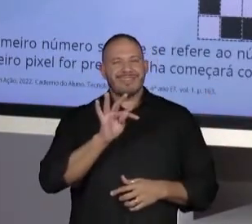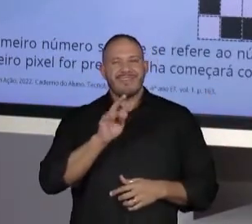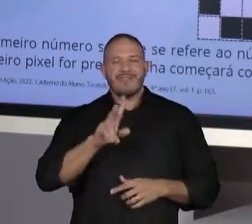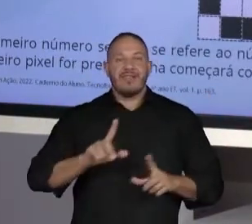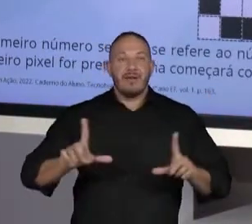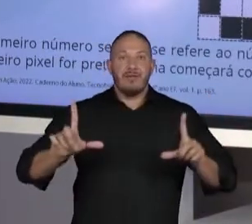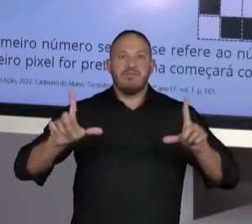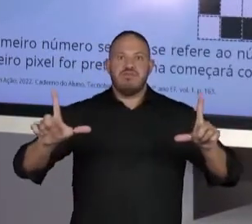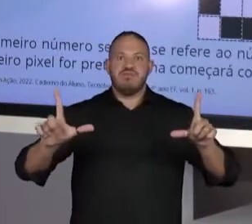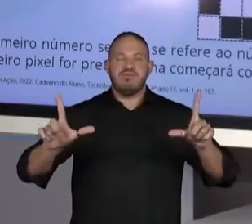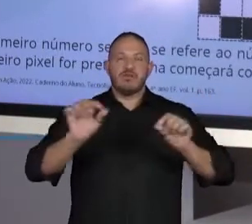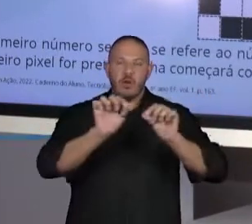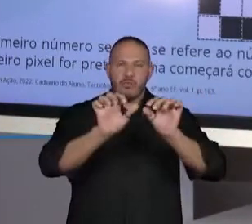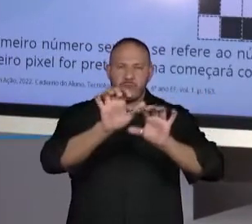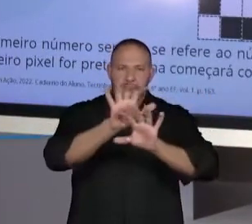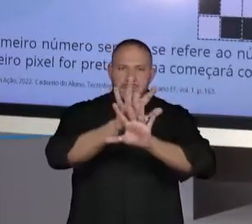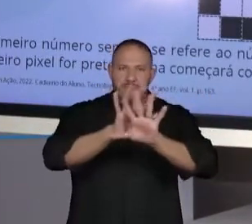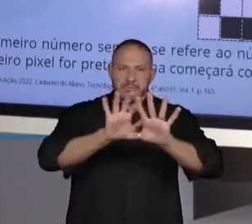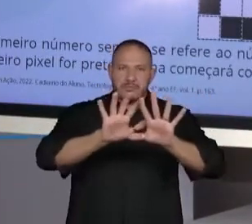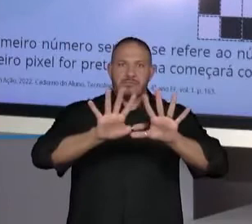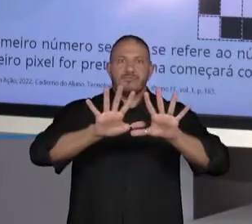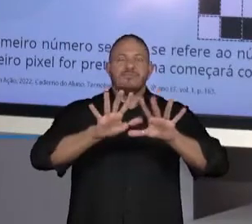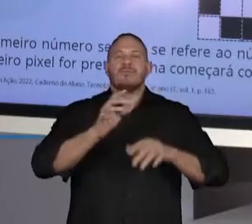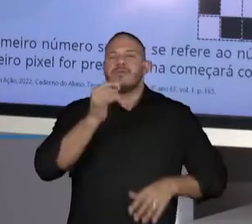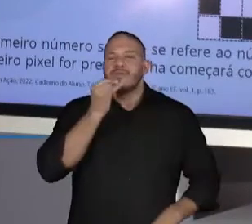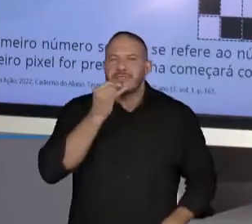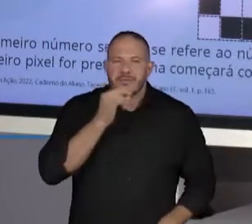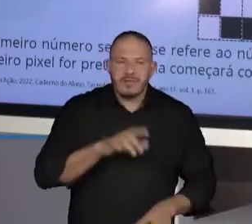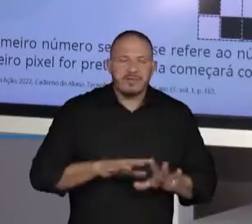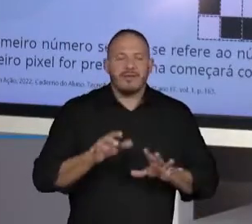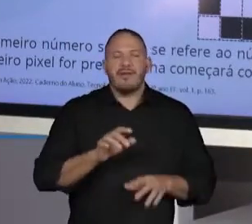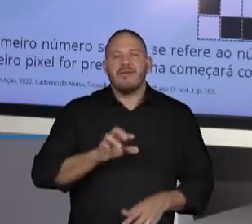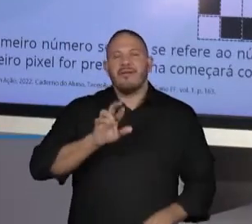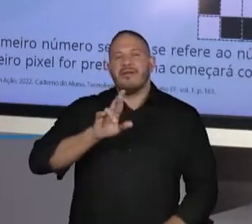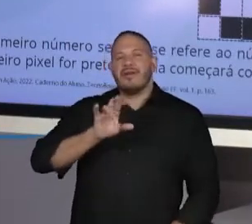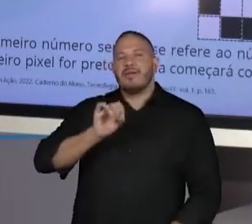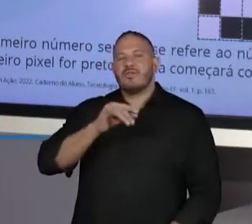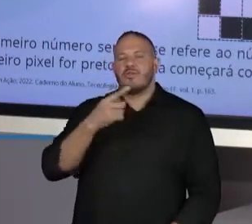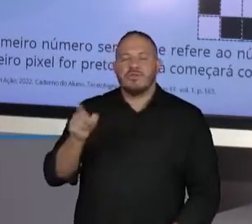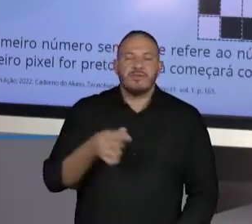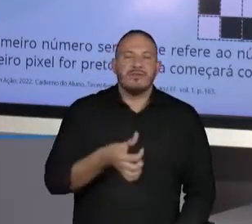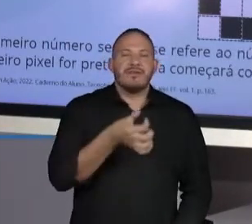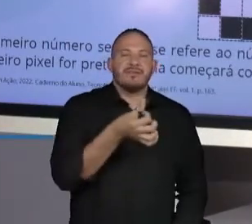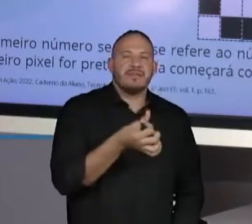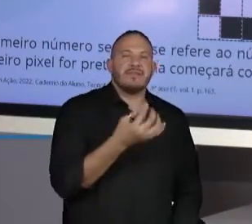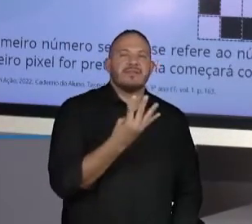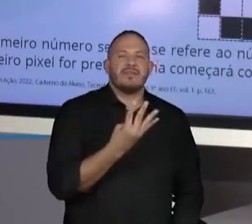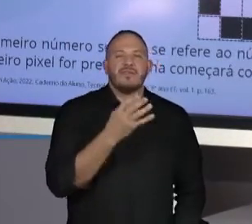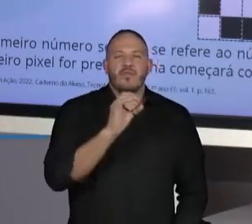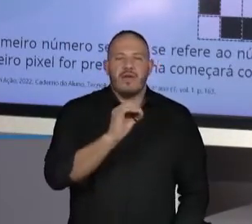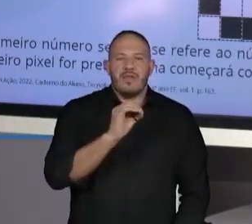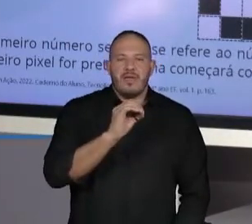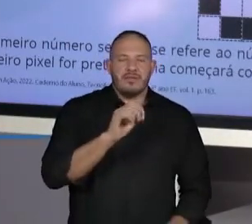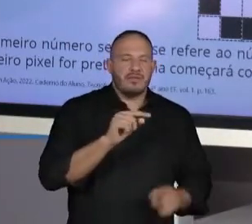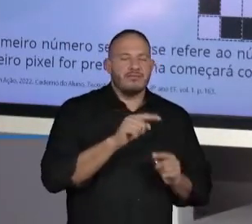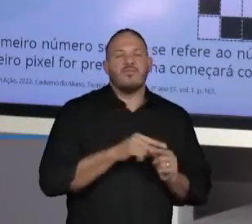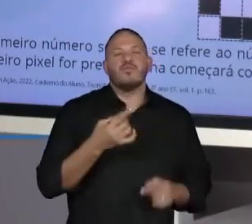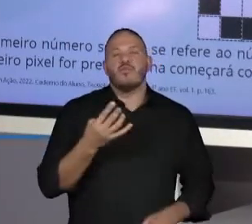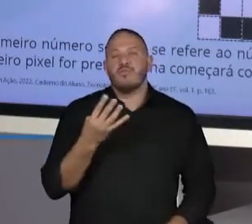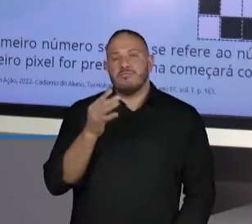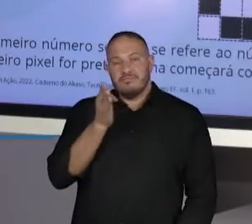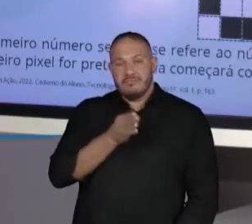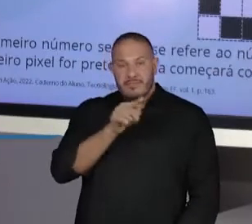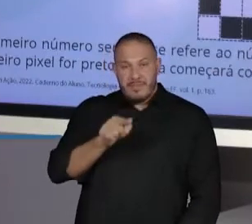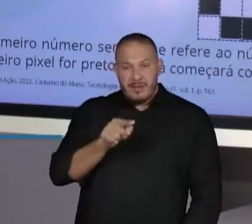de resolução. Por exemplo, eu posso ter uma resolução de 640 por 480. E